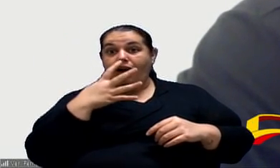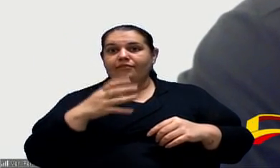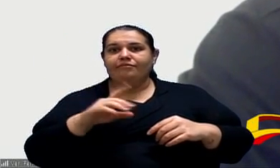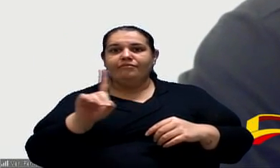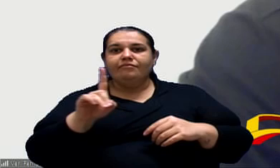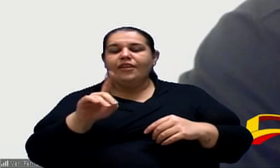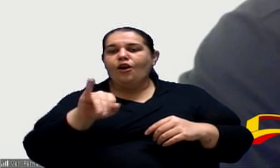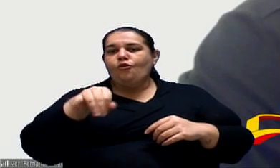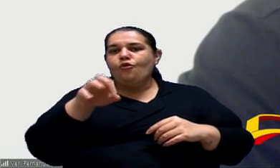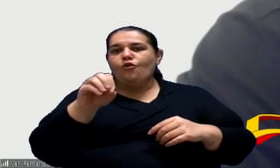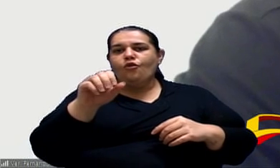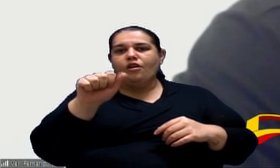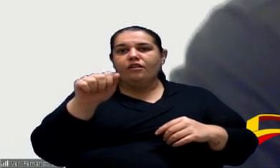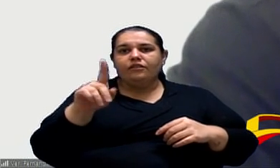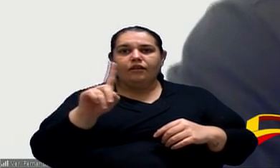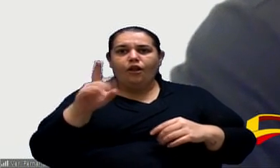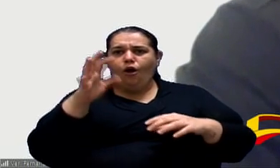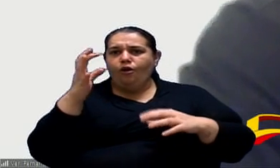assustado, João.